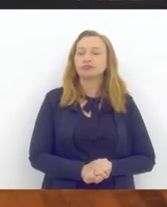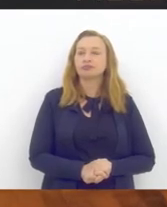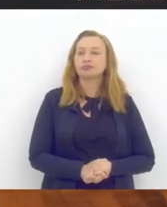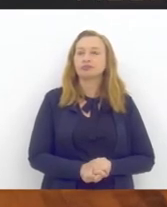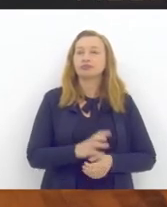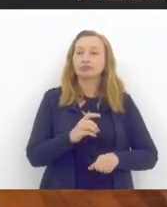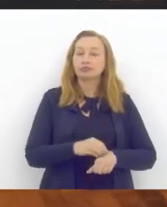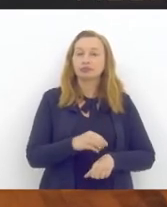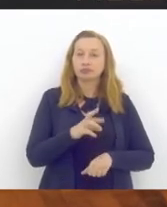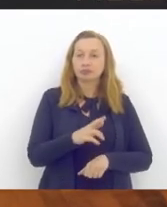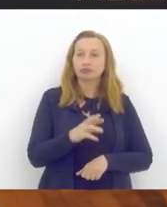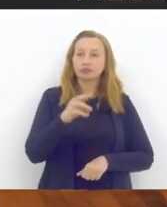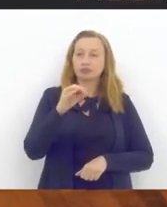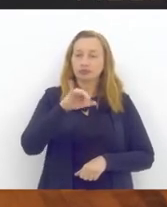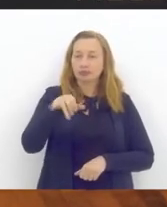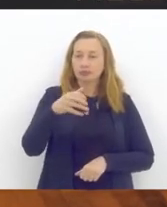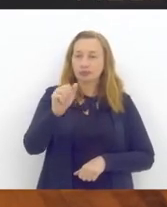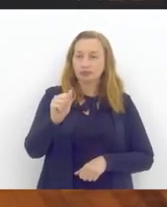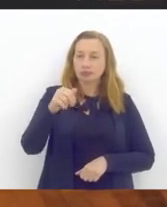doutora Janaína,